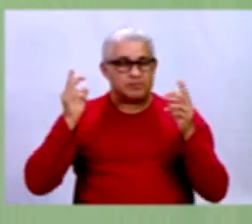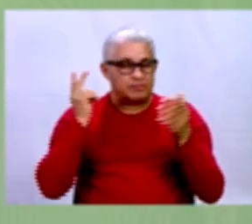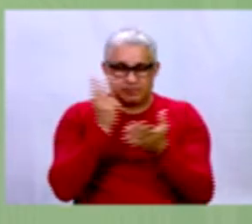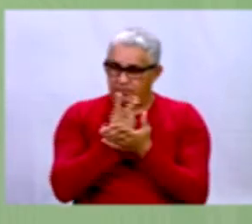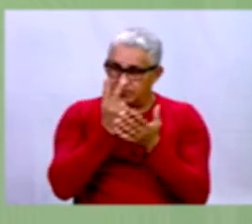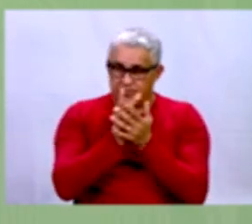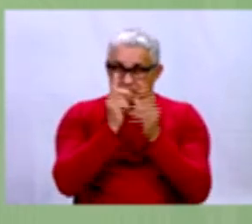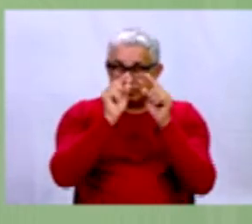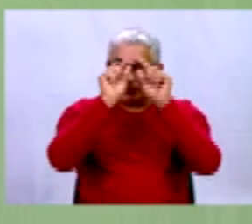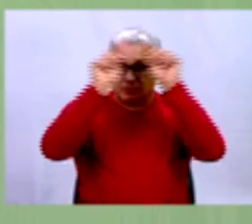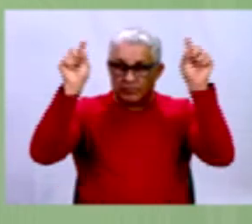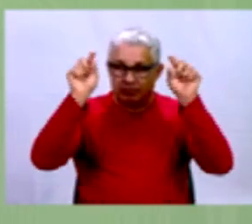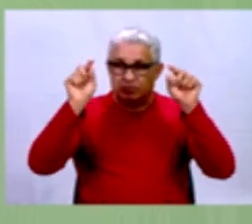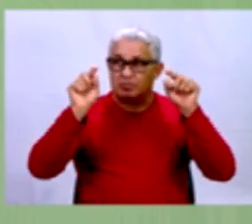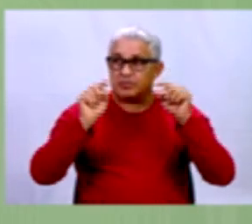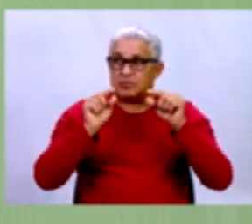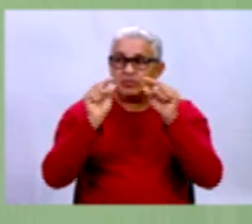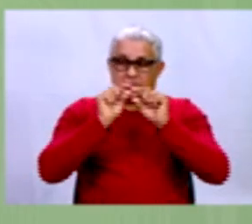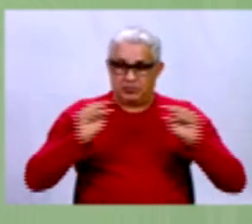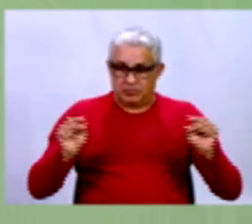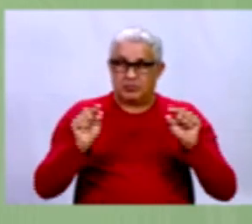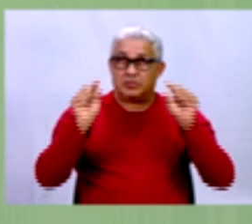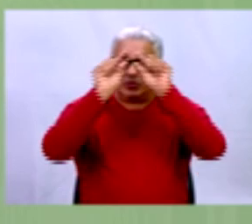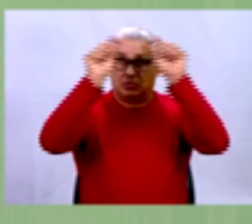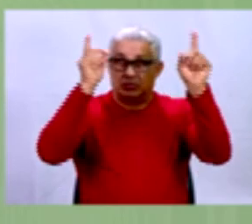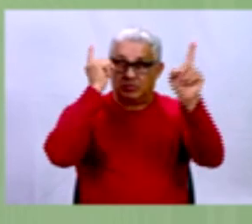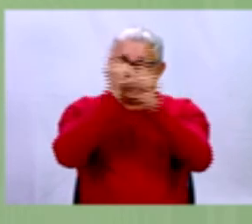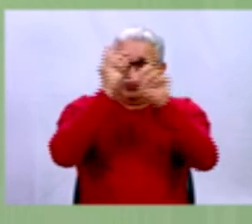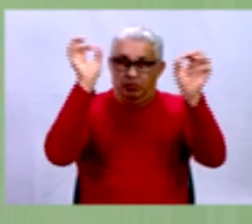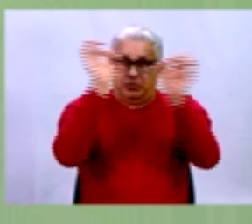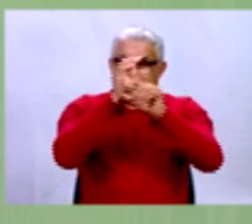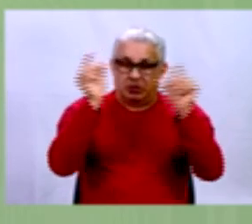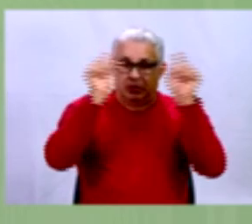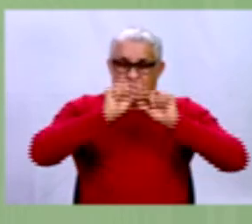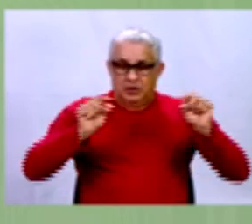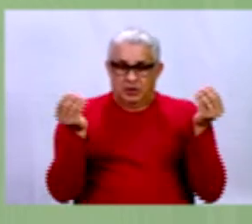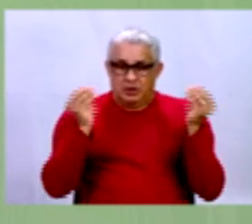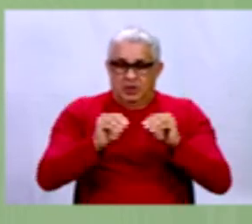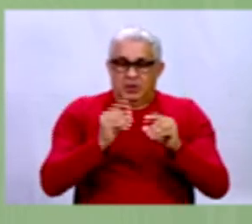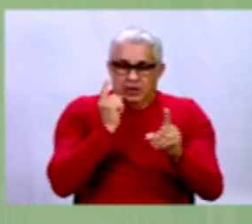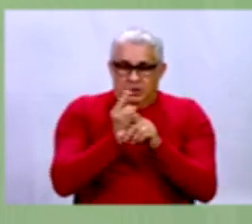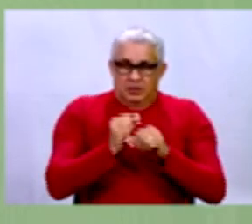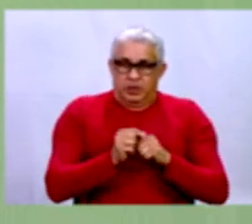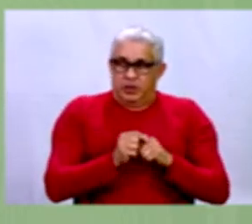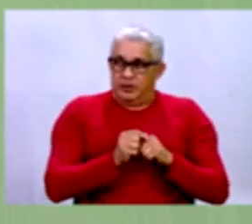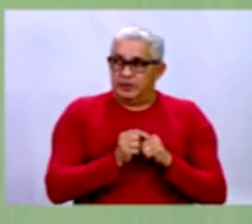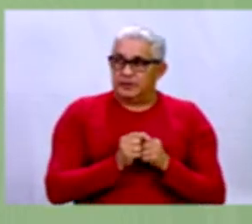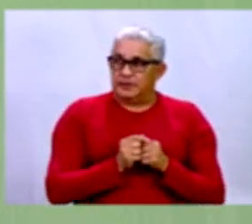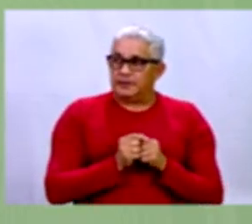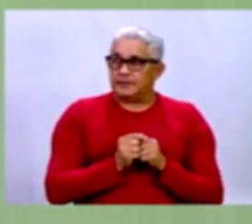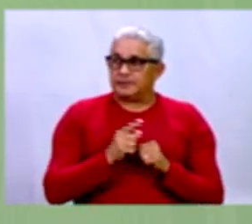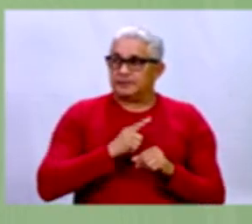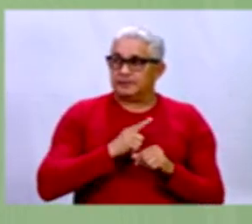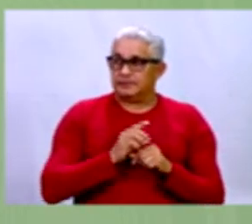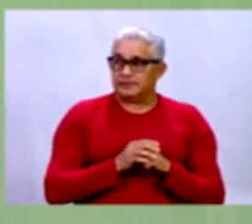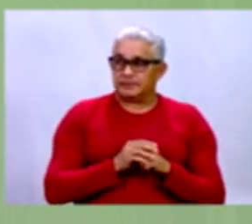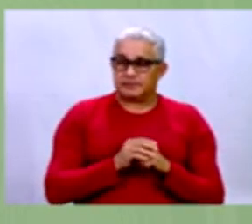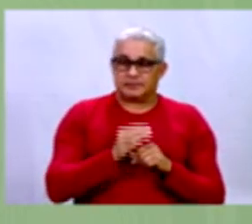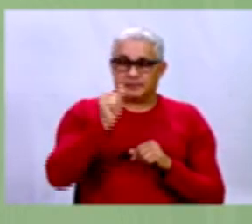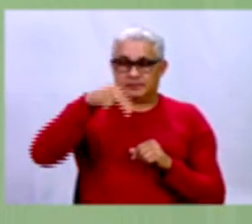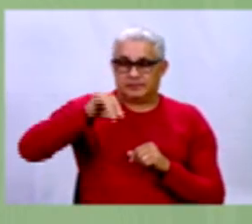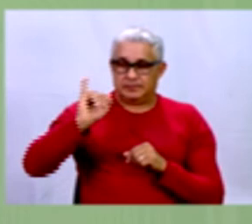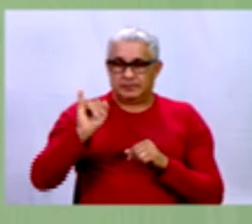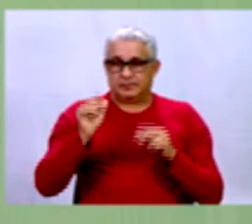para vocês? Resolvendo esse aqui, vocês já encontram o valor desse aqui, tá? Então, a gente tem ANI é